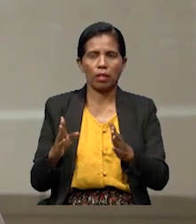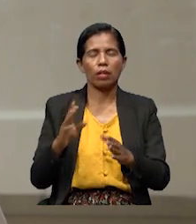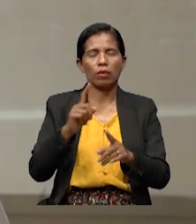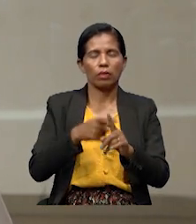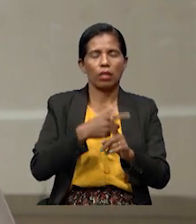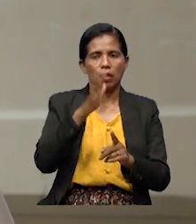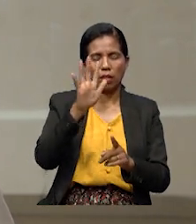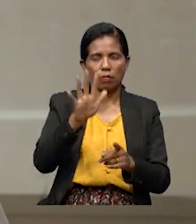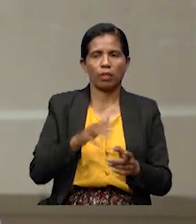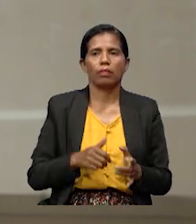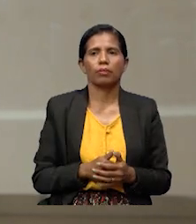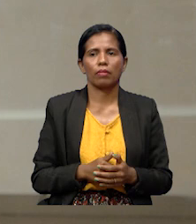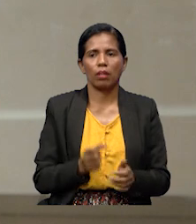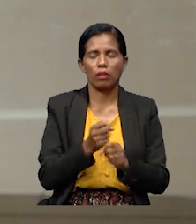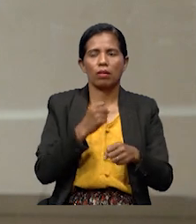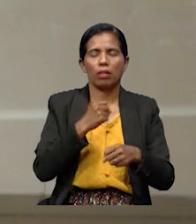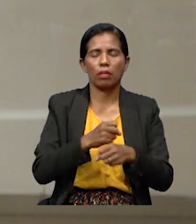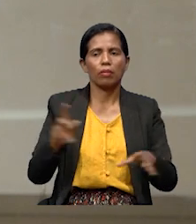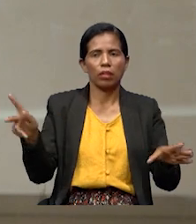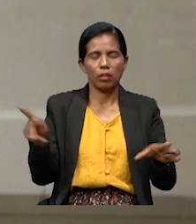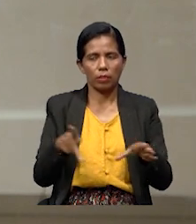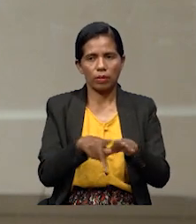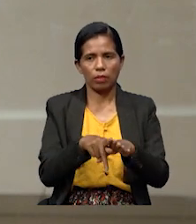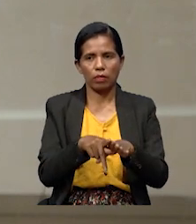laran, até lá o bate a participação, né?